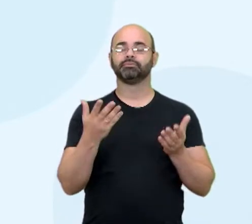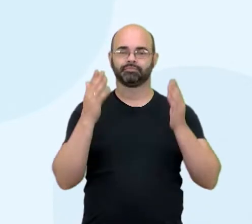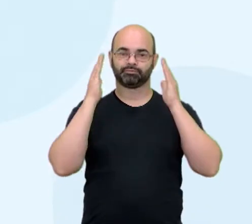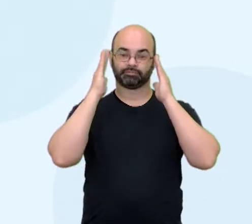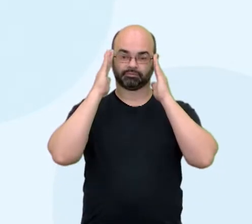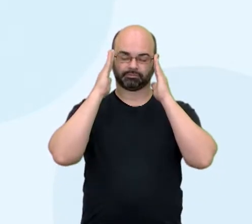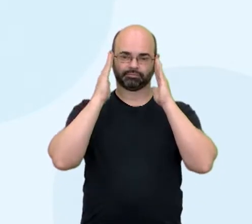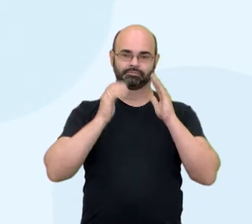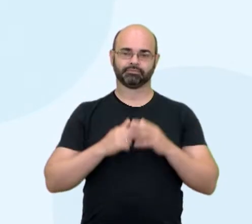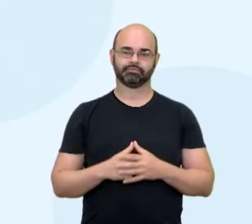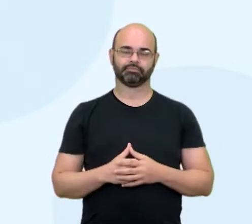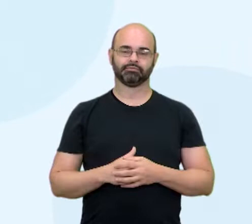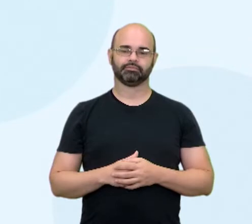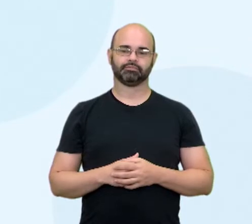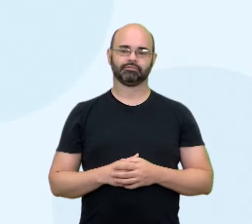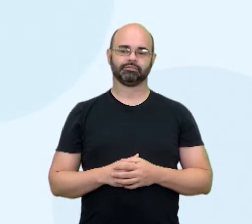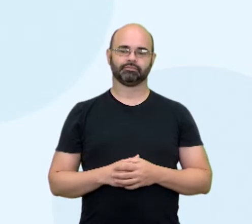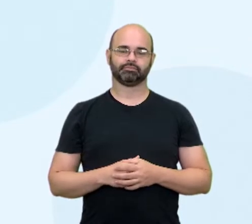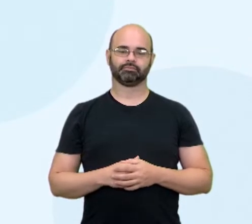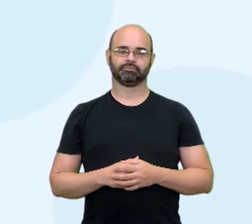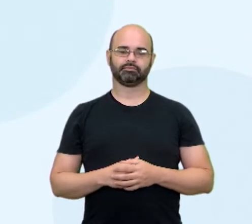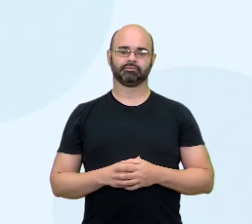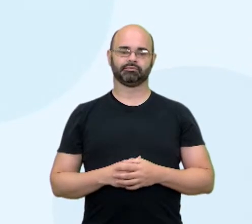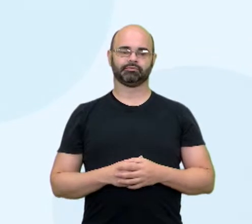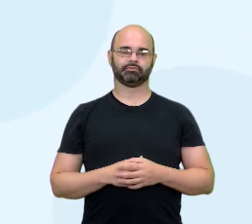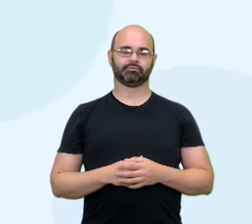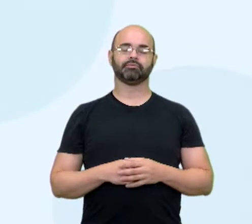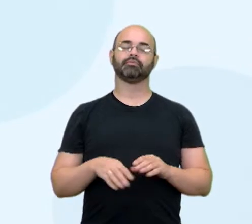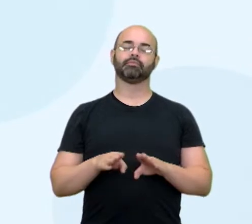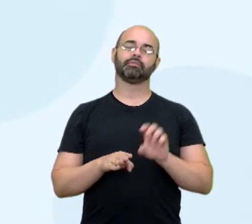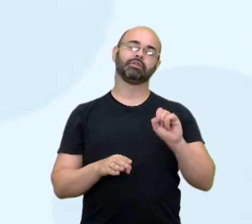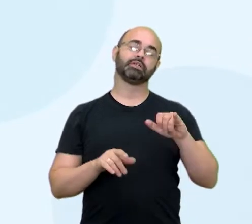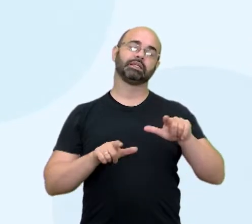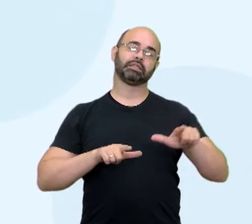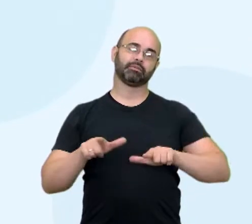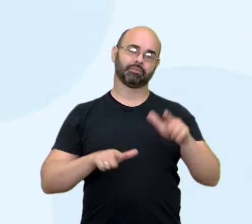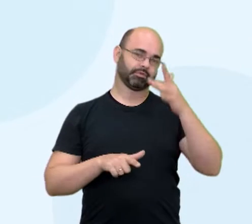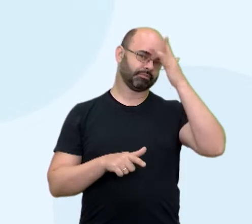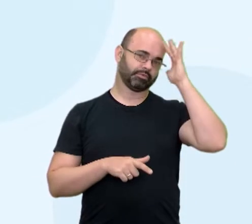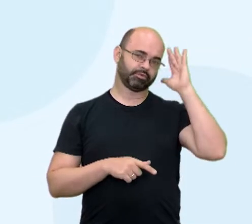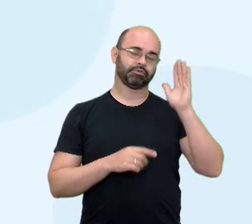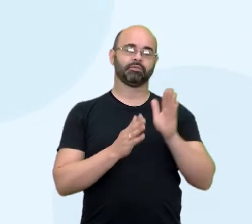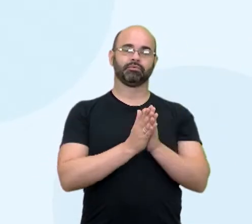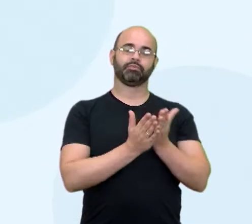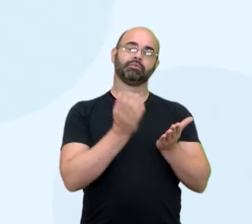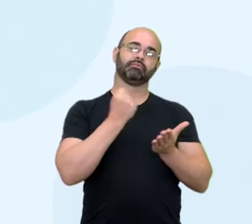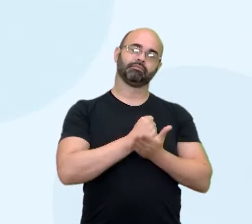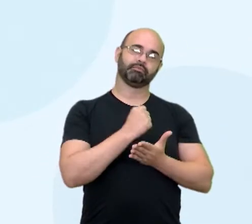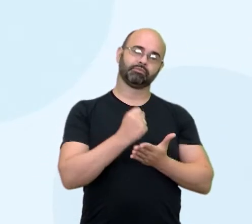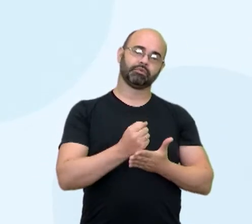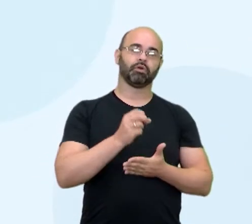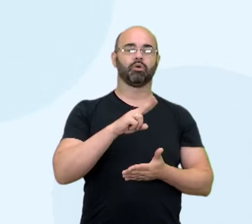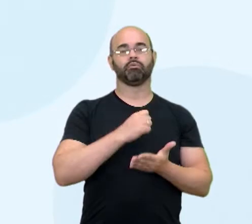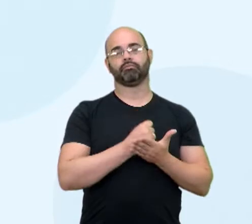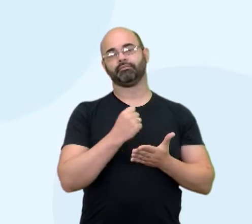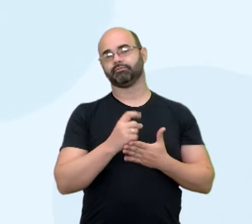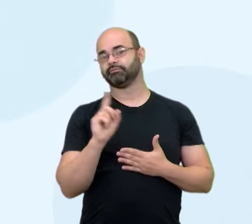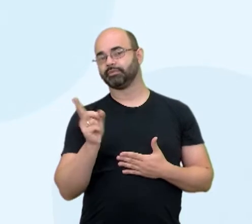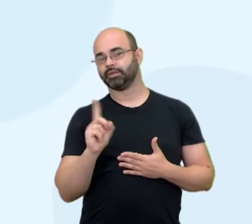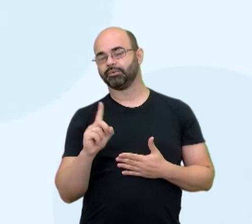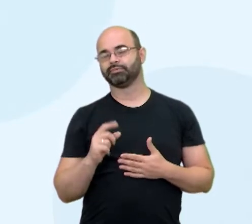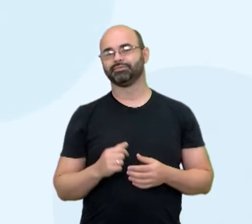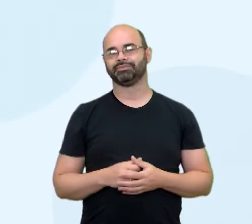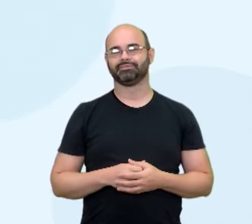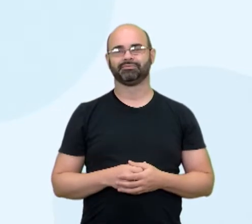E além de quantificar se o trabalho é realizado com ou sem carteira assinada. Então perceba que o foco da aula de hoje